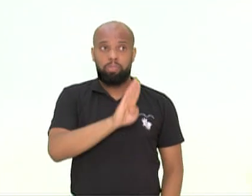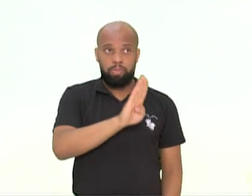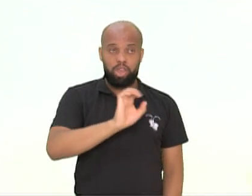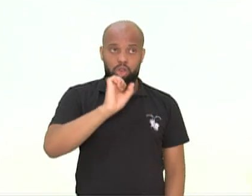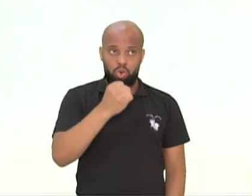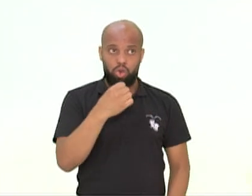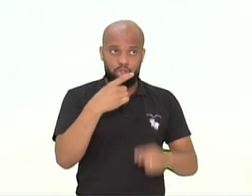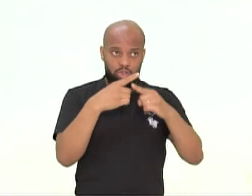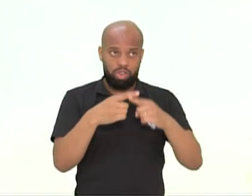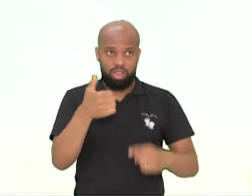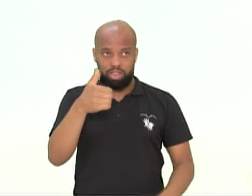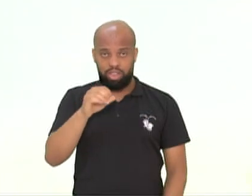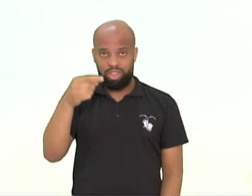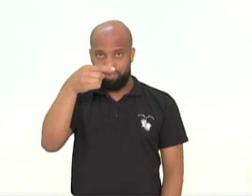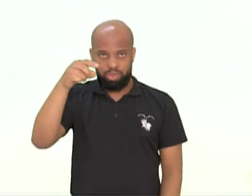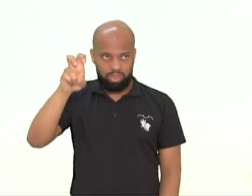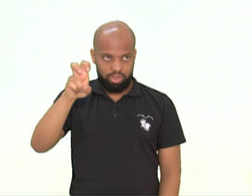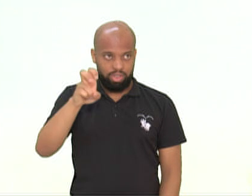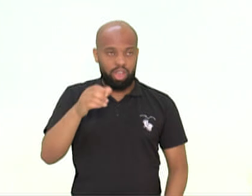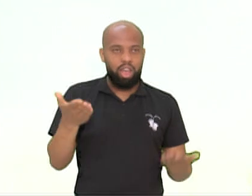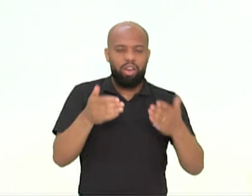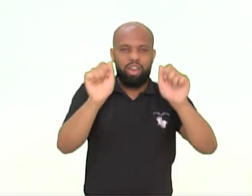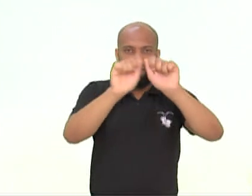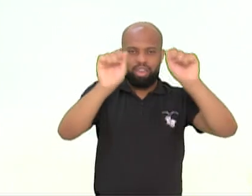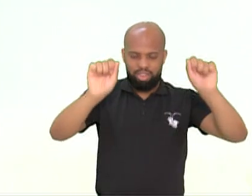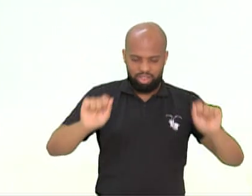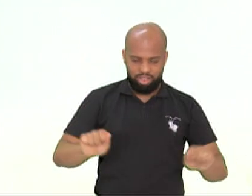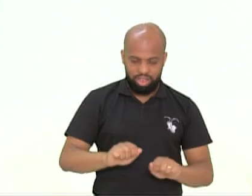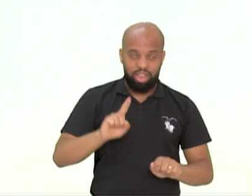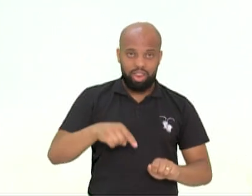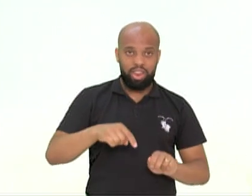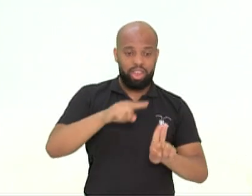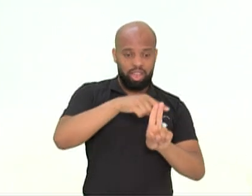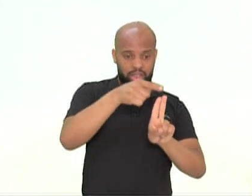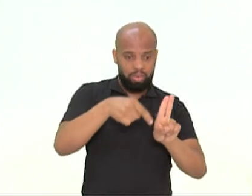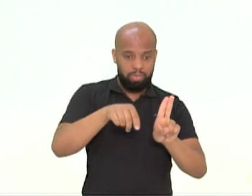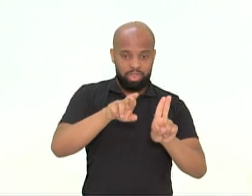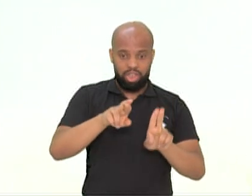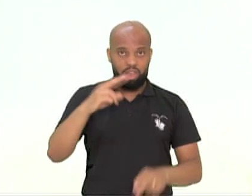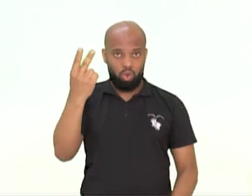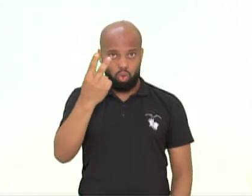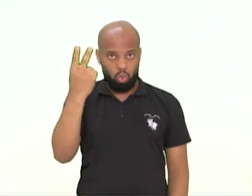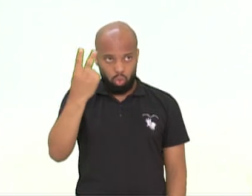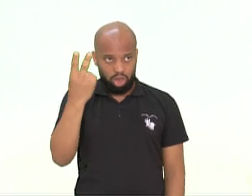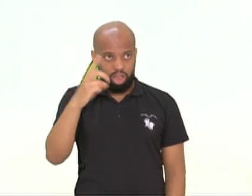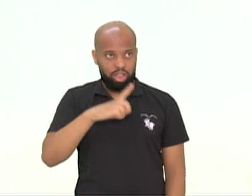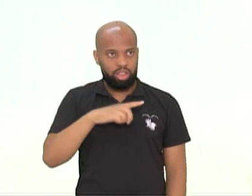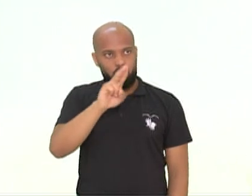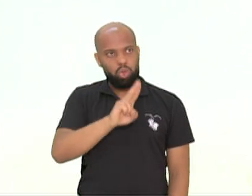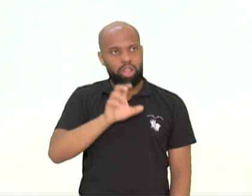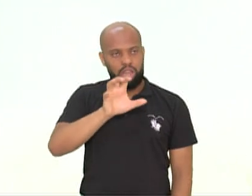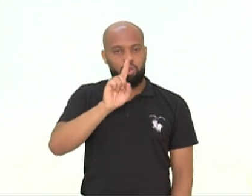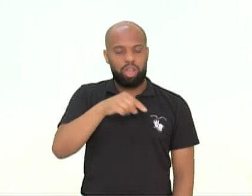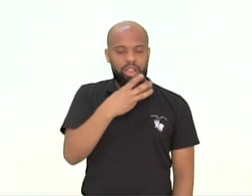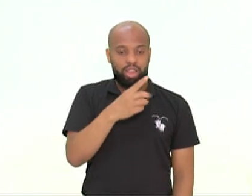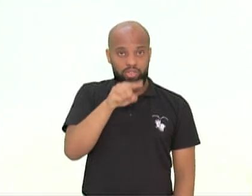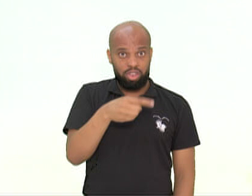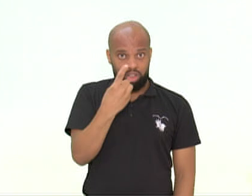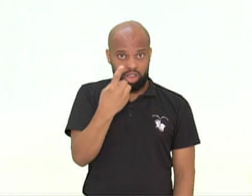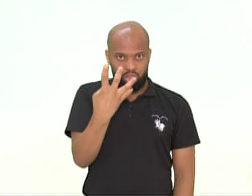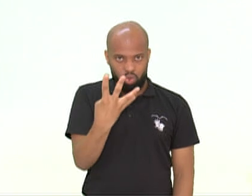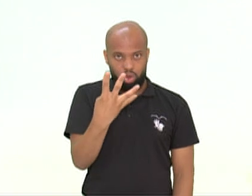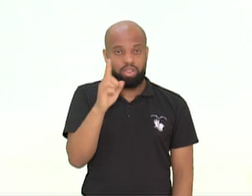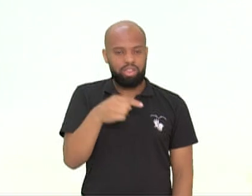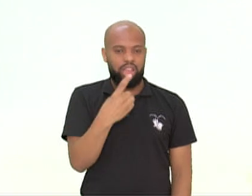10 elevado a menos 5 Tesla. Área, πr², área circular. Então você tem que usar πr². 3,14,